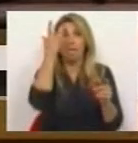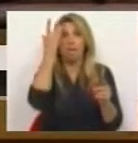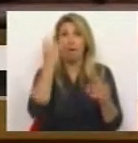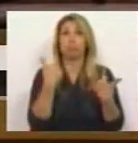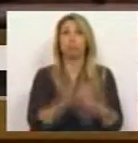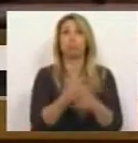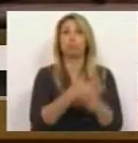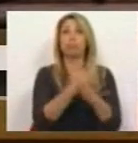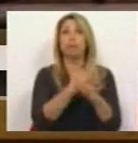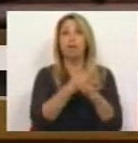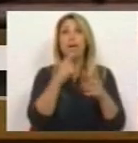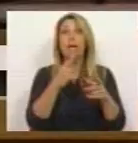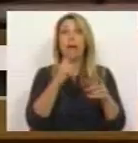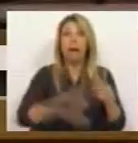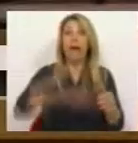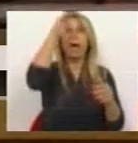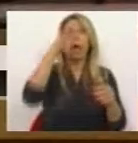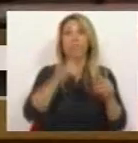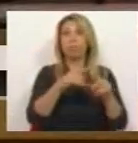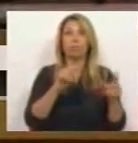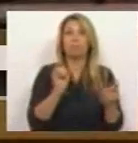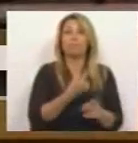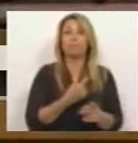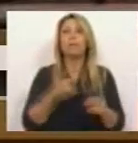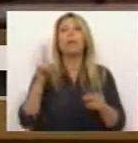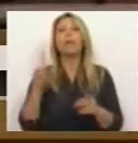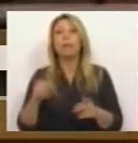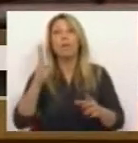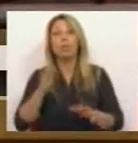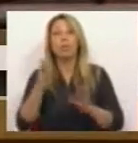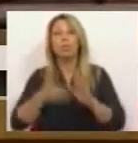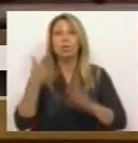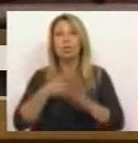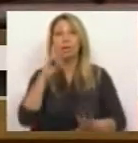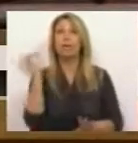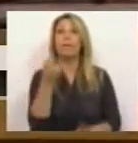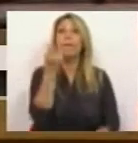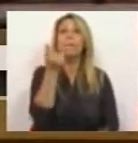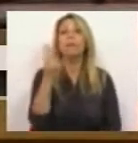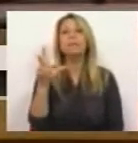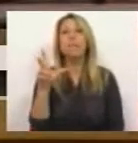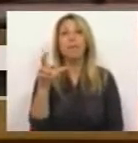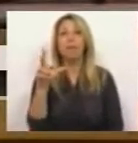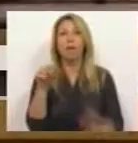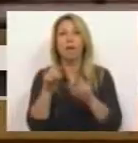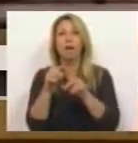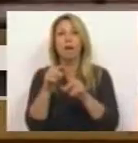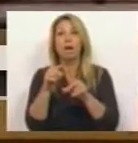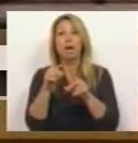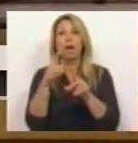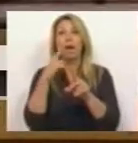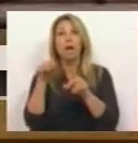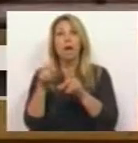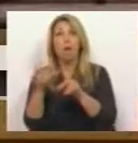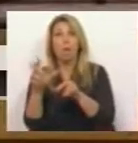de crescimento rápido, que é urgente promover o aumento do preço da madeira, seja na mata, seja à entrada das